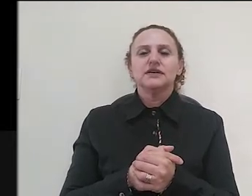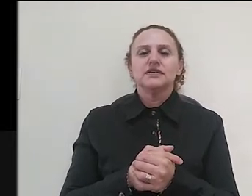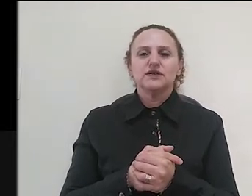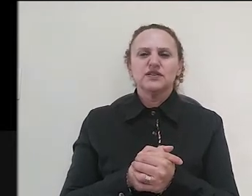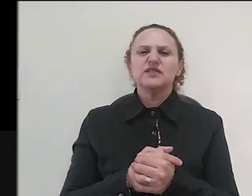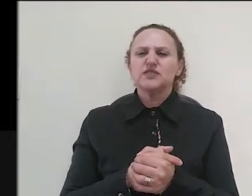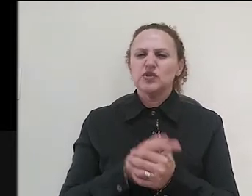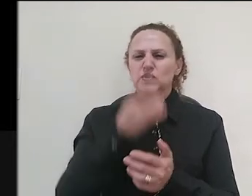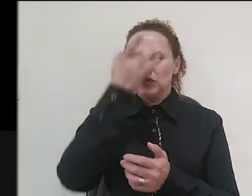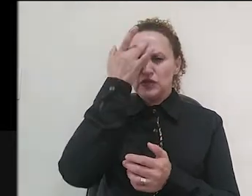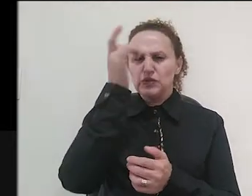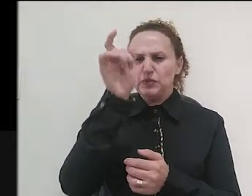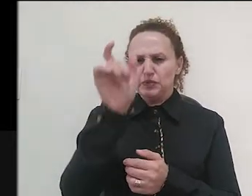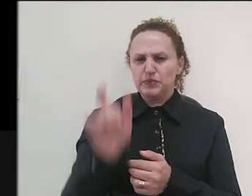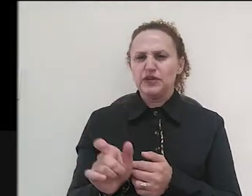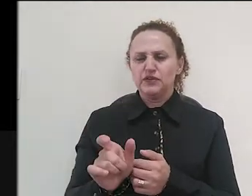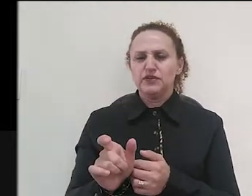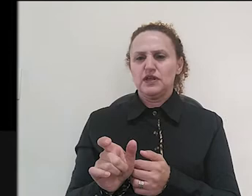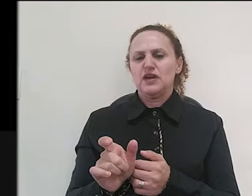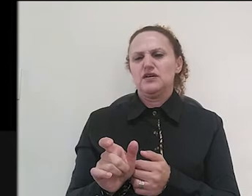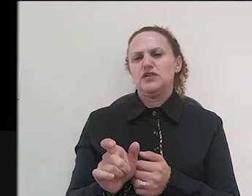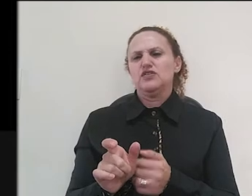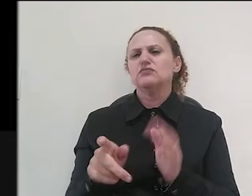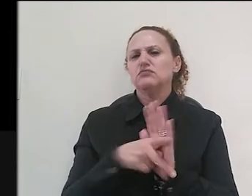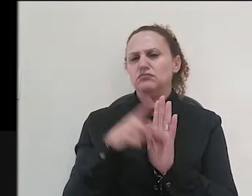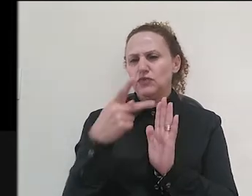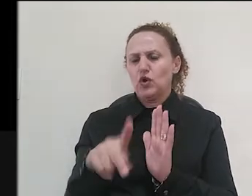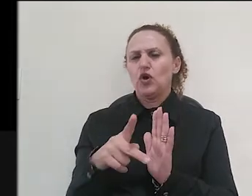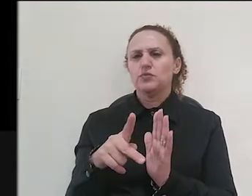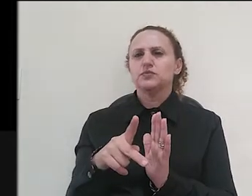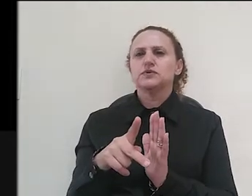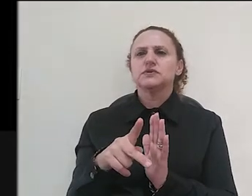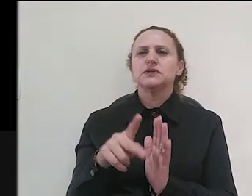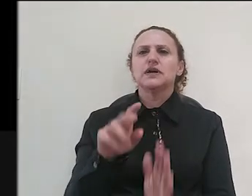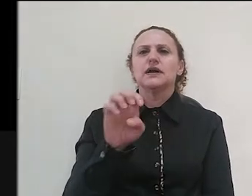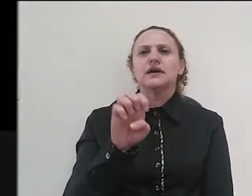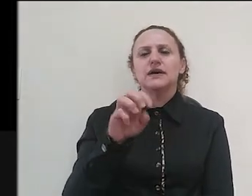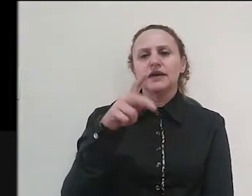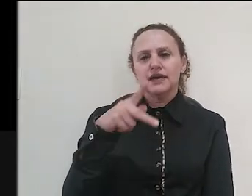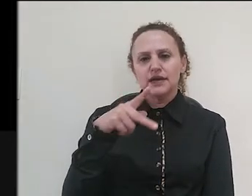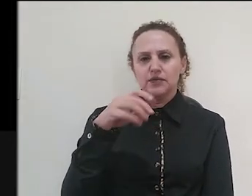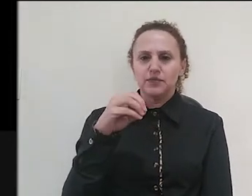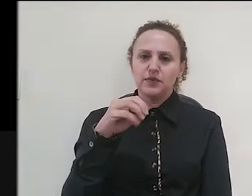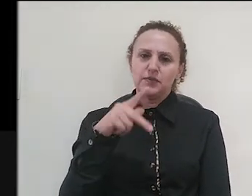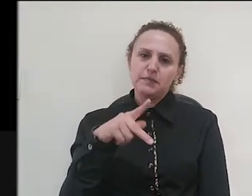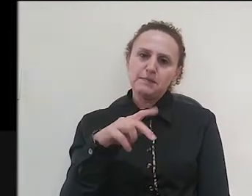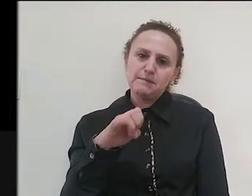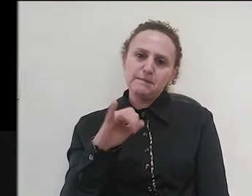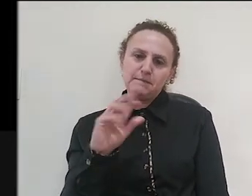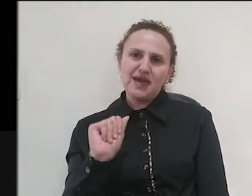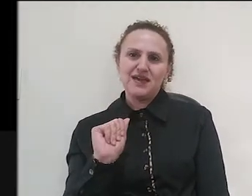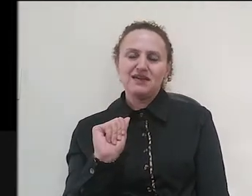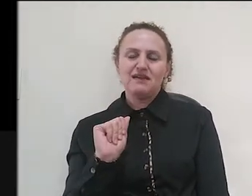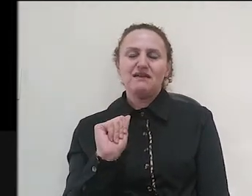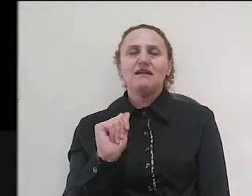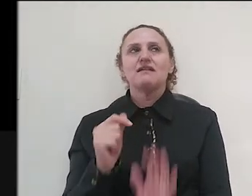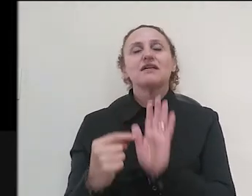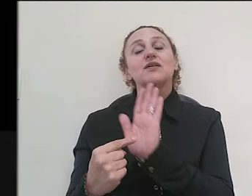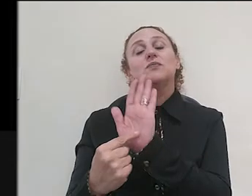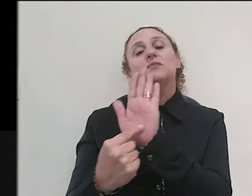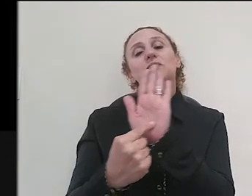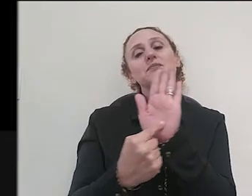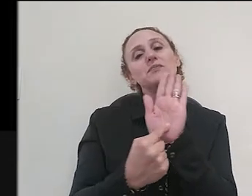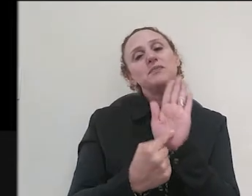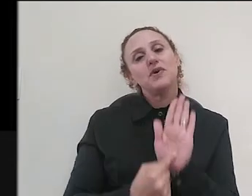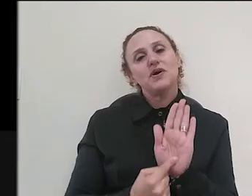da epopeia latina, né, a Eneida. E aqui nós temos cenas de uma vida, da vida comum, da vida